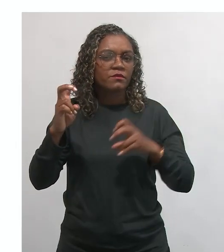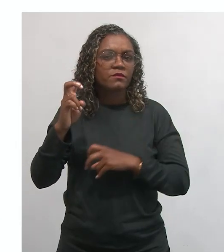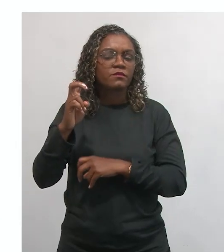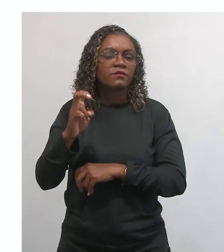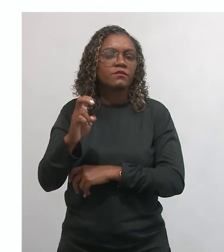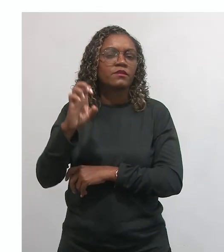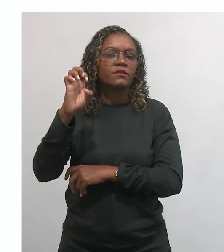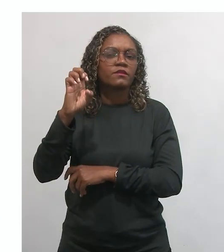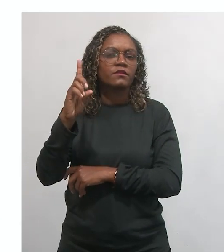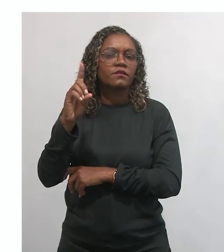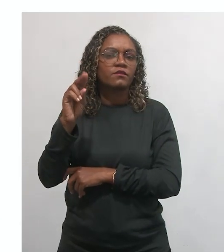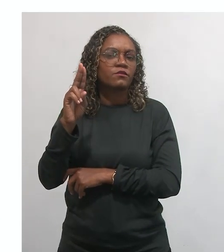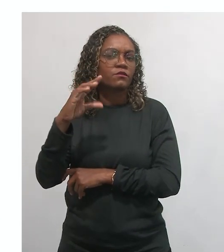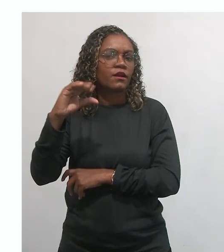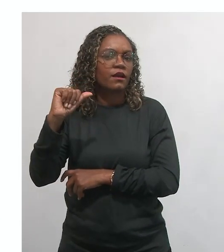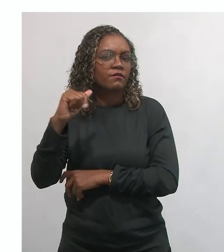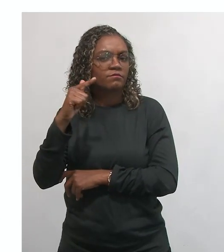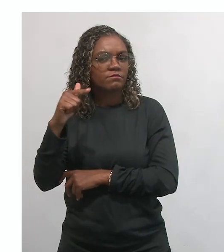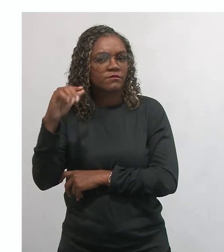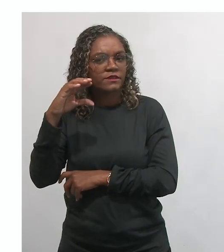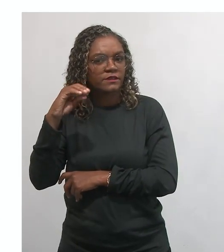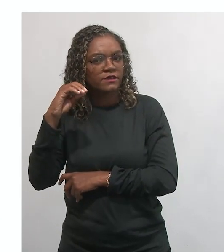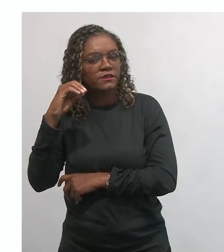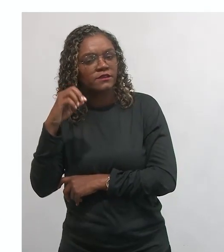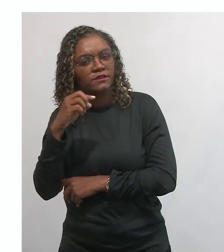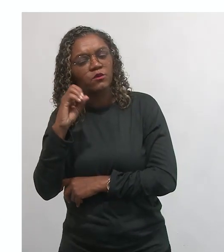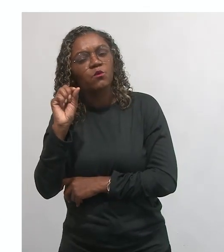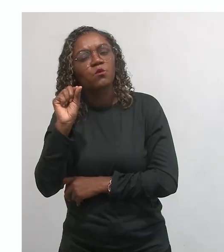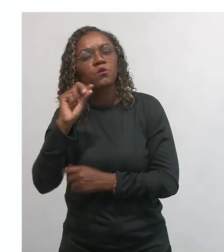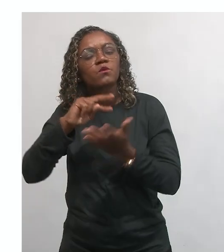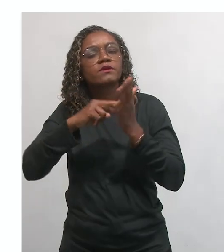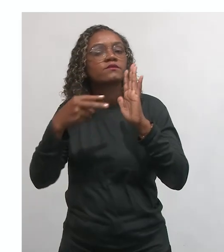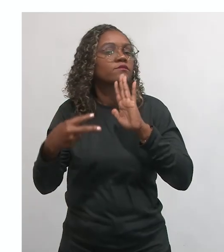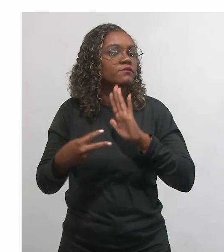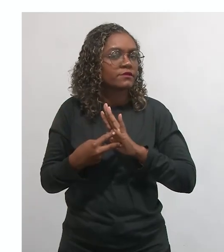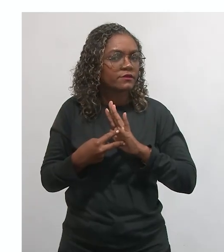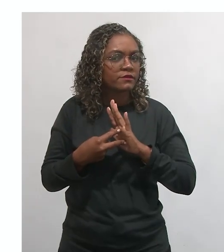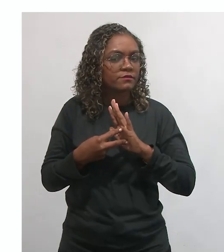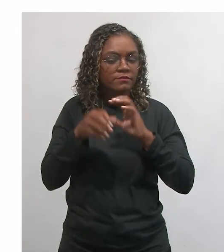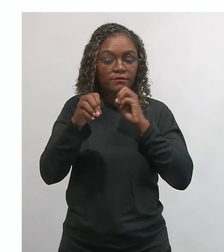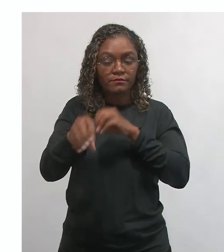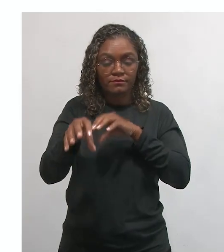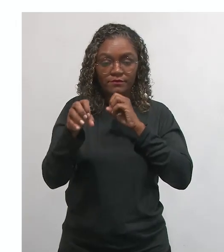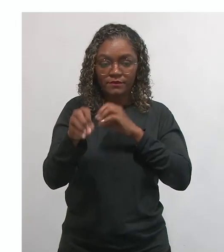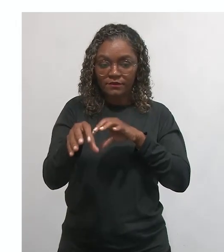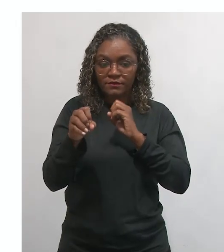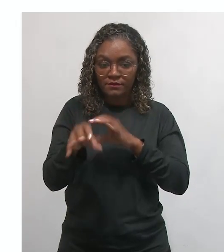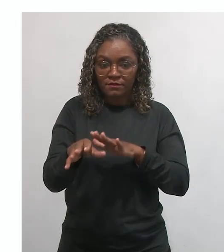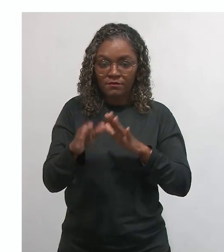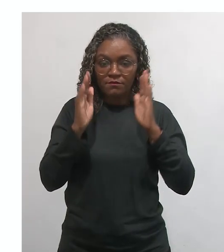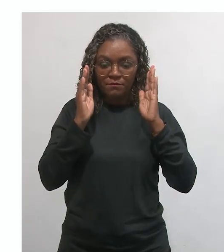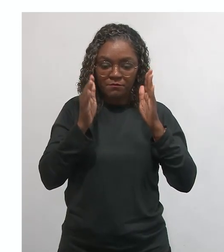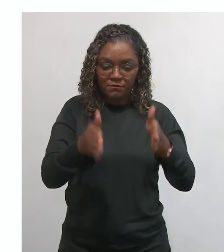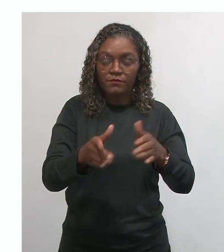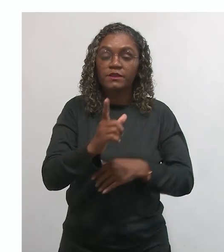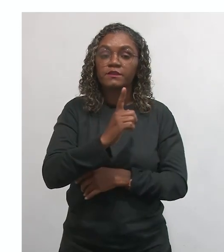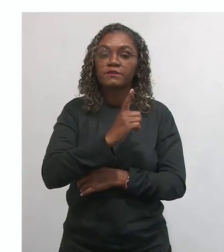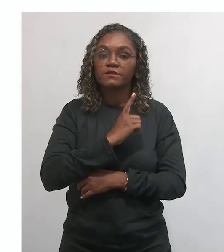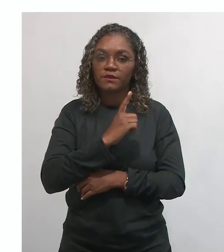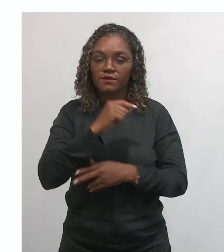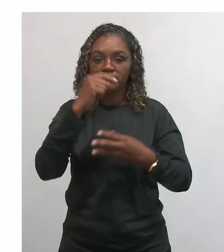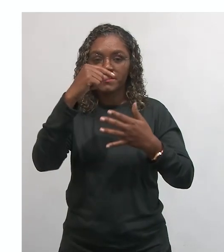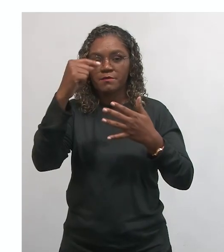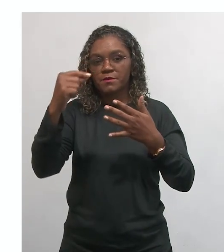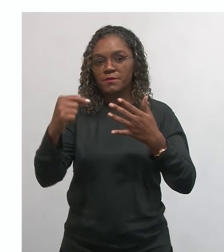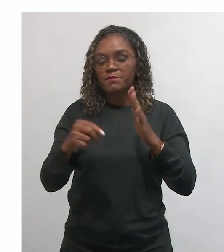vocês que ela é um processo organizado, sistemático e intencional, porque nós estamos trabalhando para